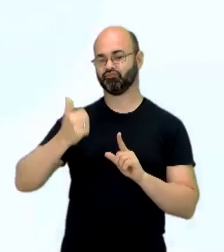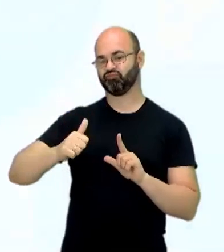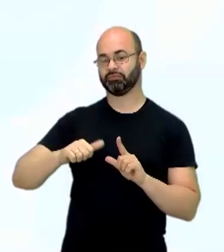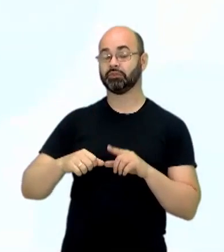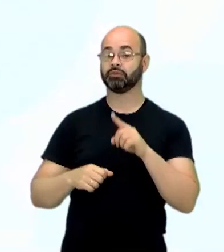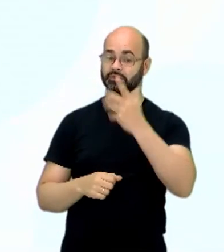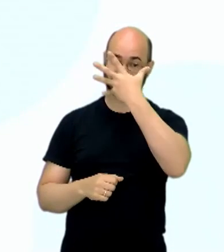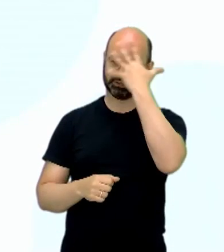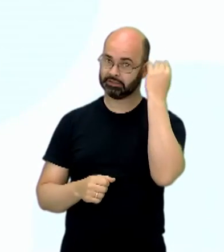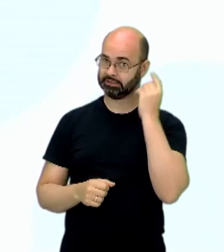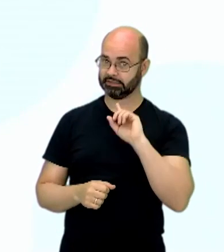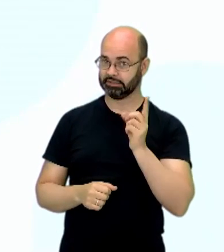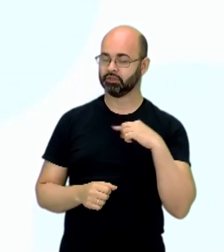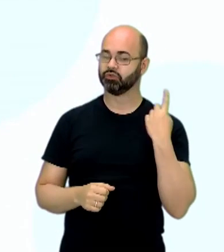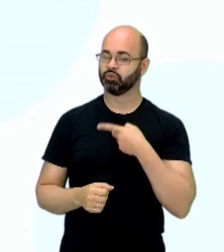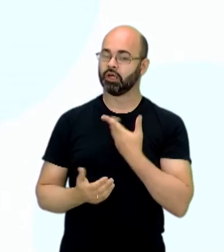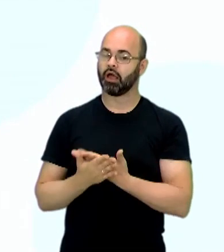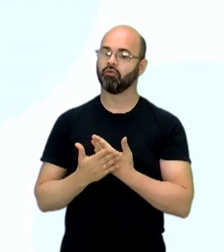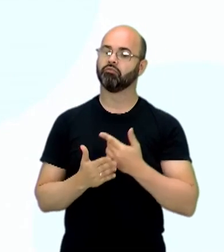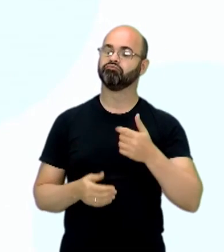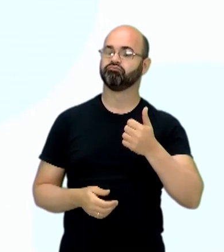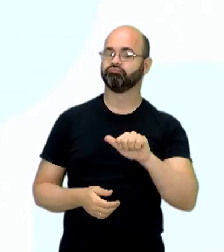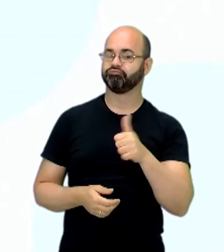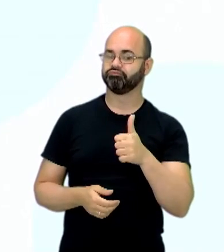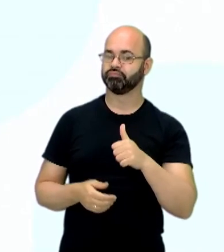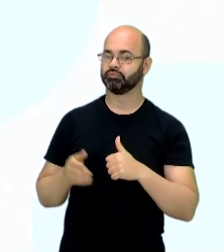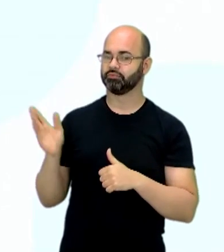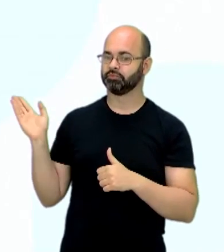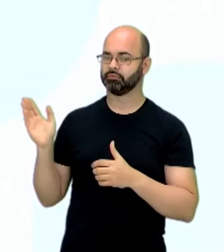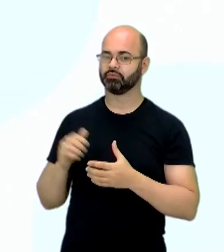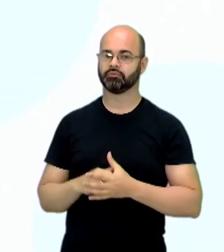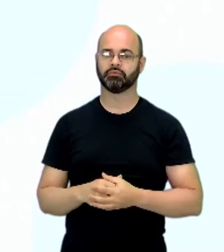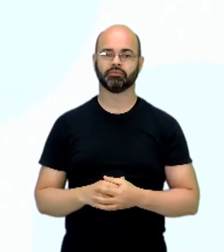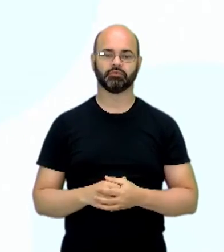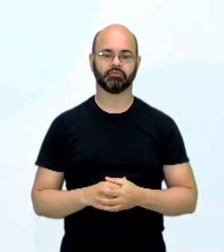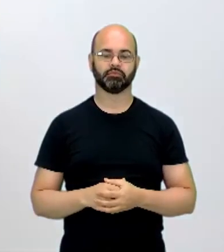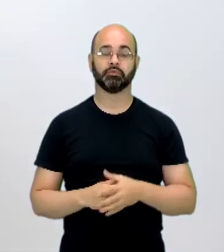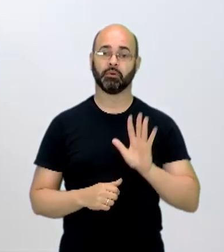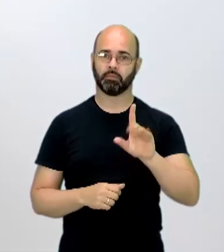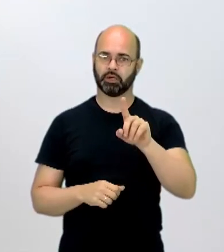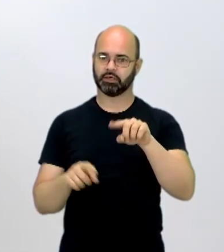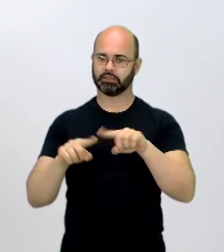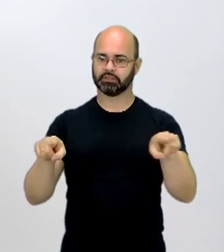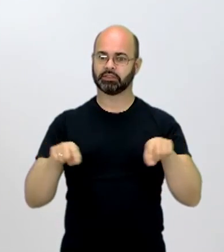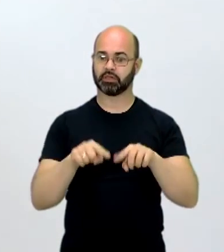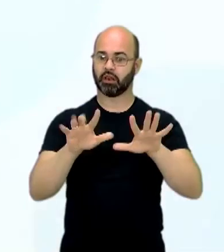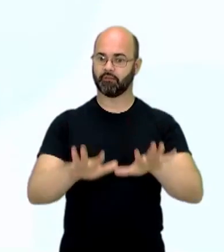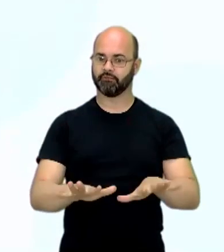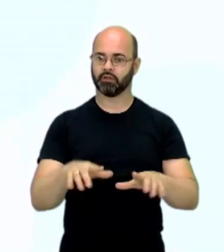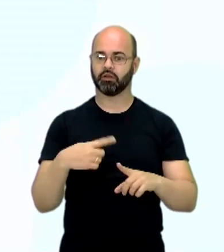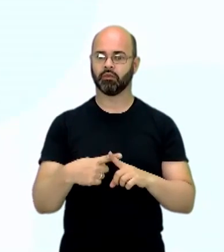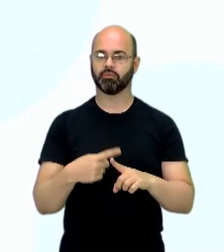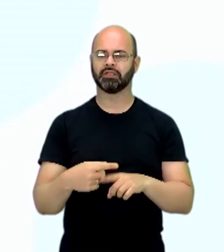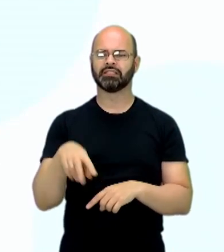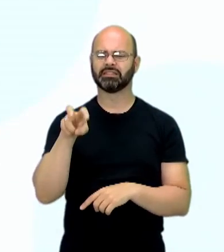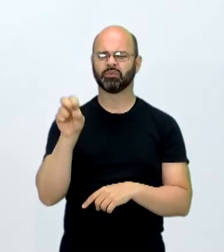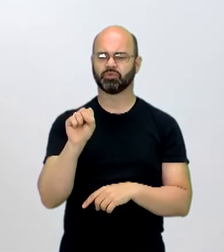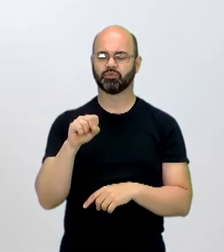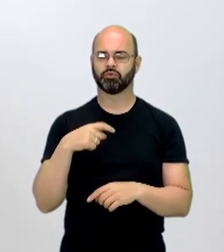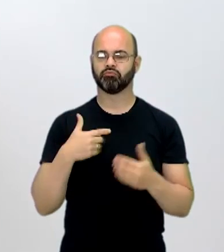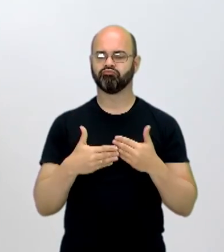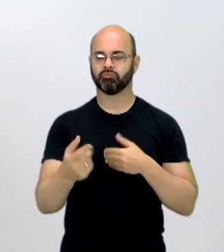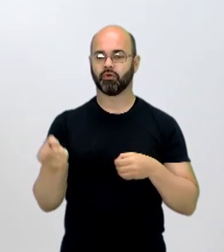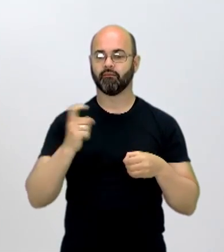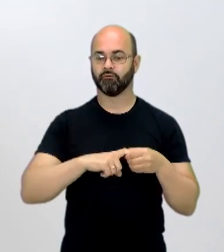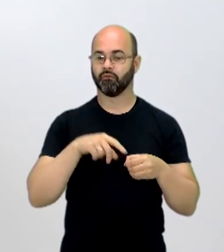de avaliar a nossa aula. But don't leave the room. Não sai da sala não, because in 5 seconds I'll be back with you.